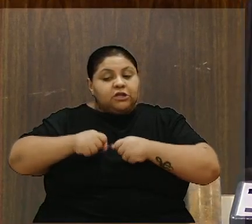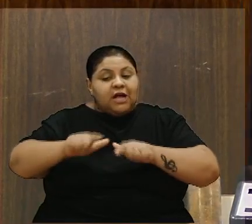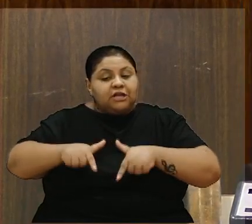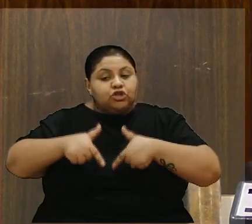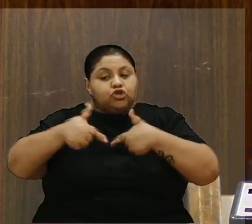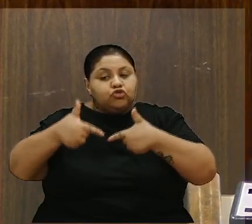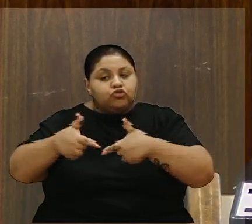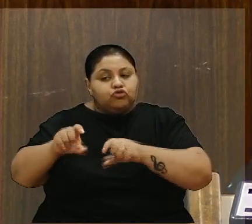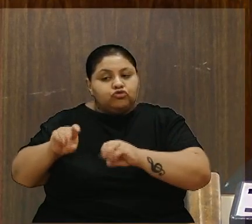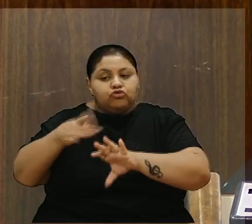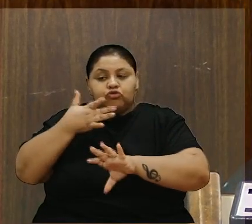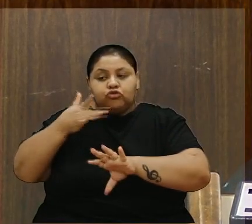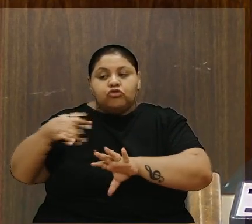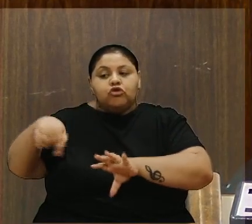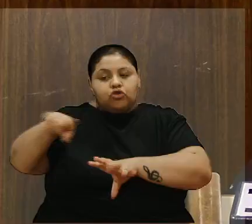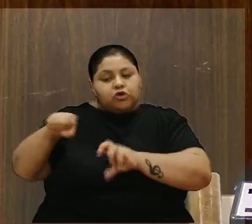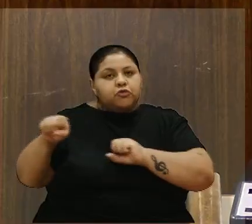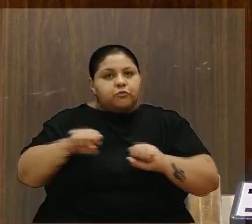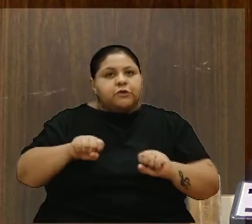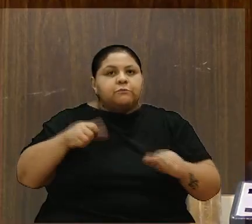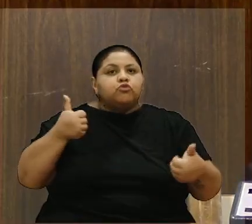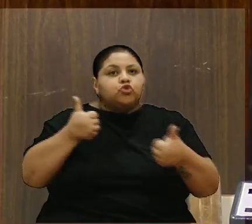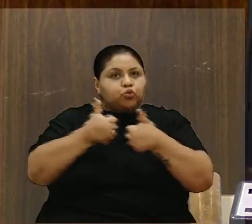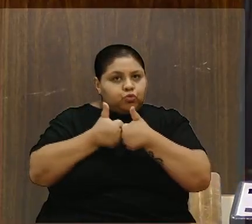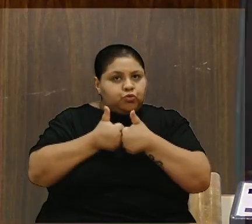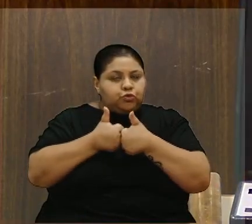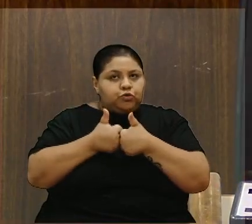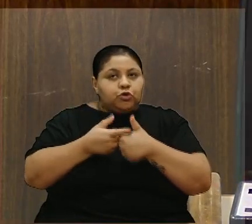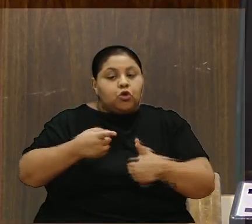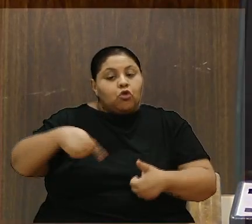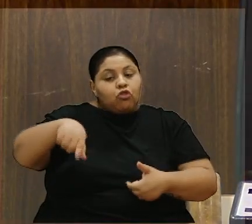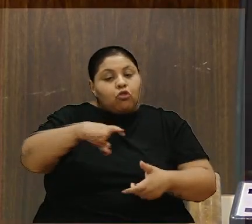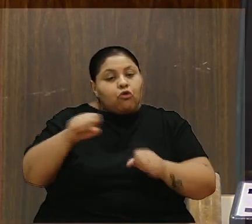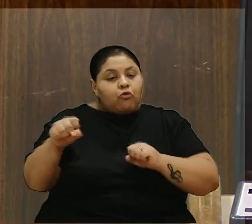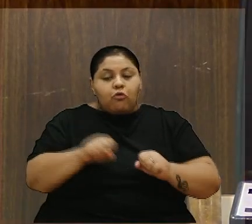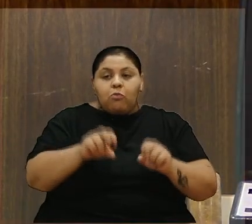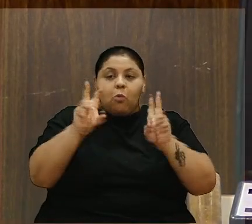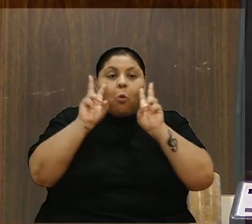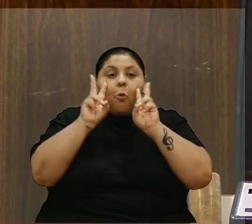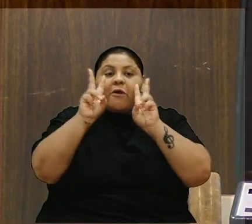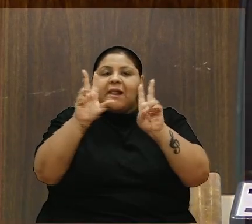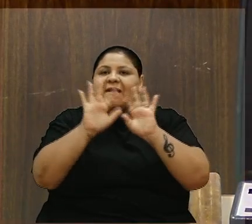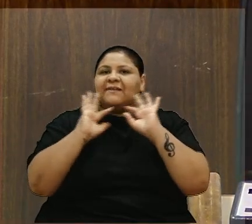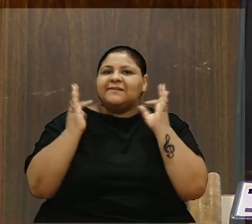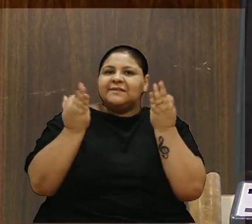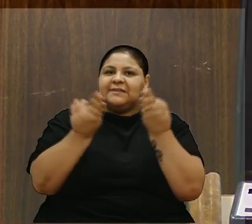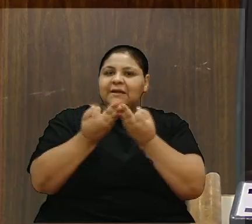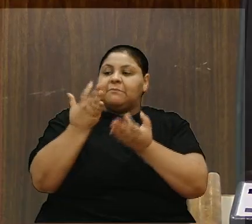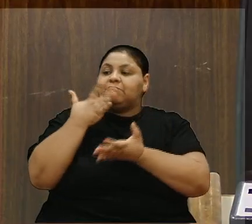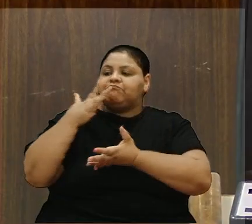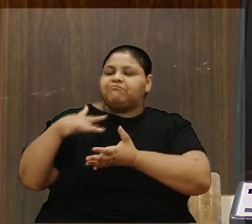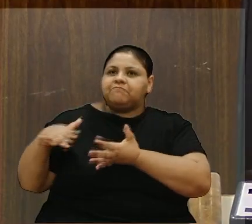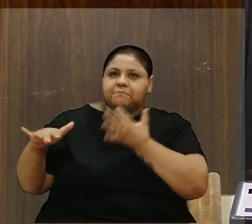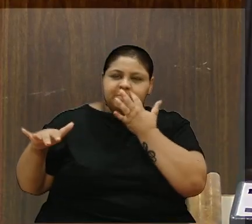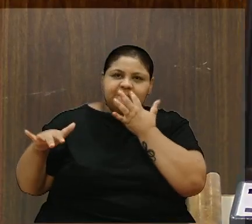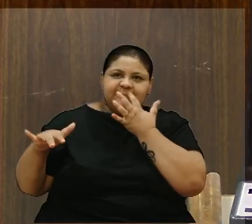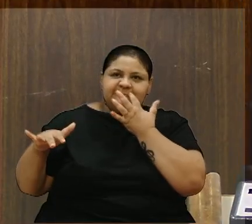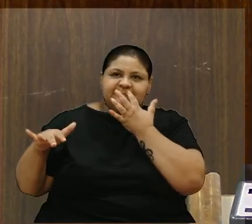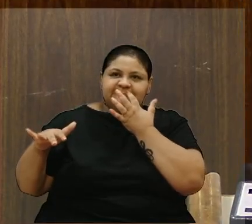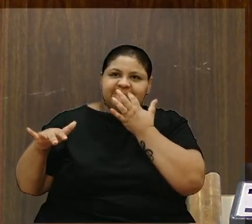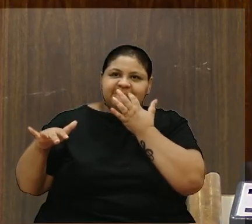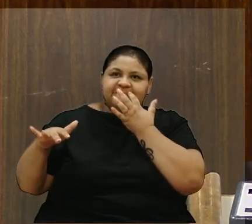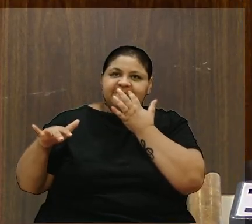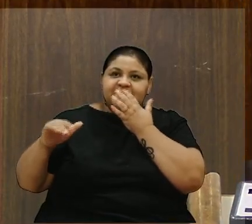né? Nós podemos fazer isso juntos. Nós podemos olhar para essas famílias, para essas crianças e